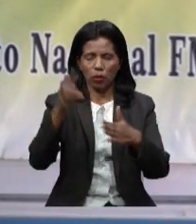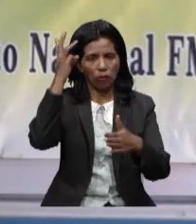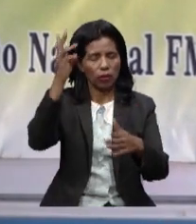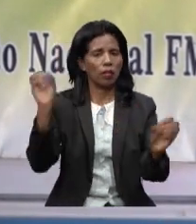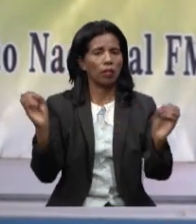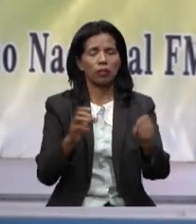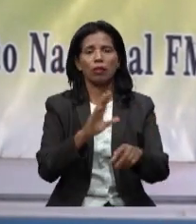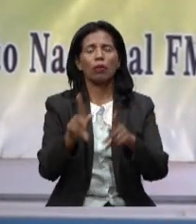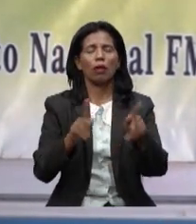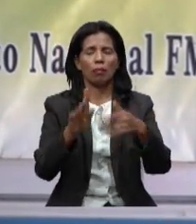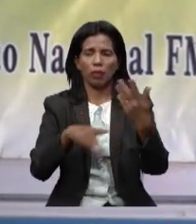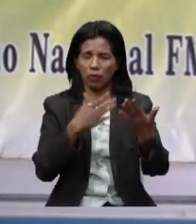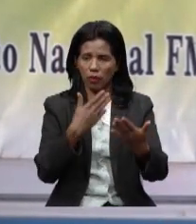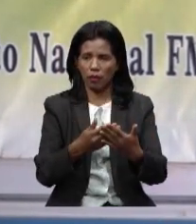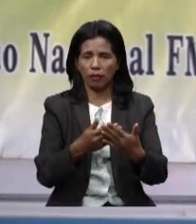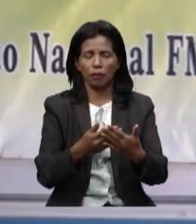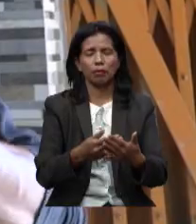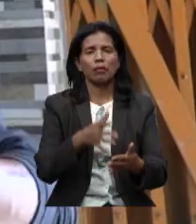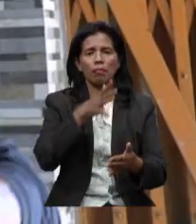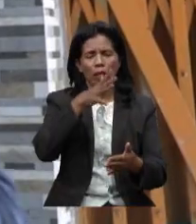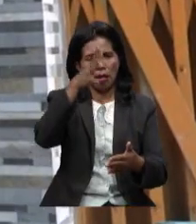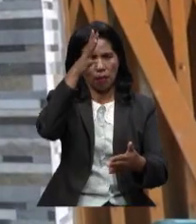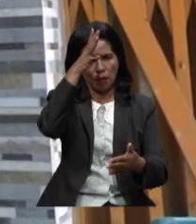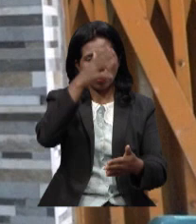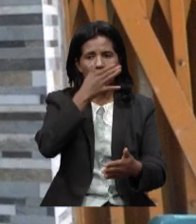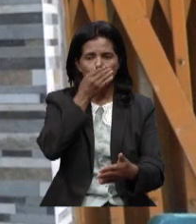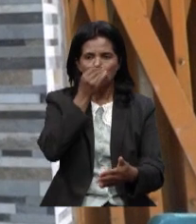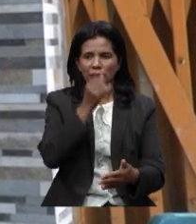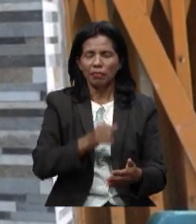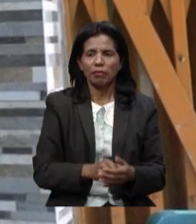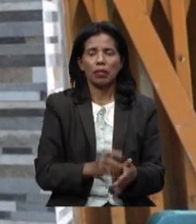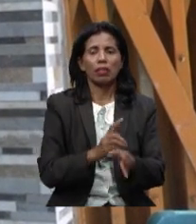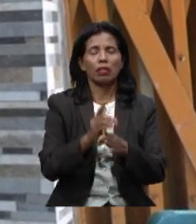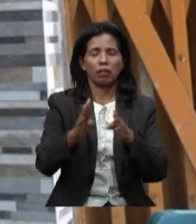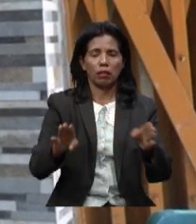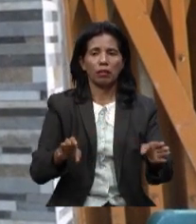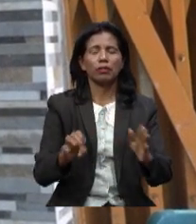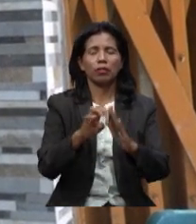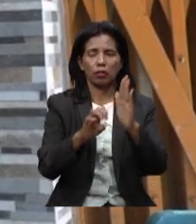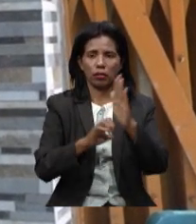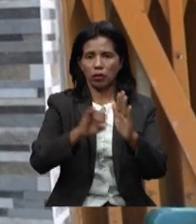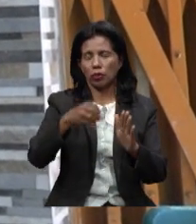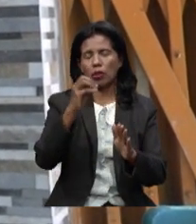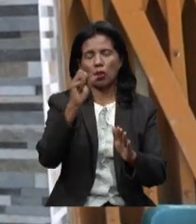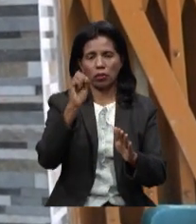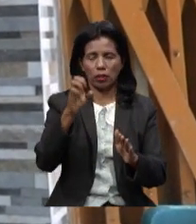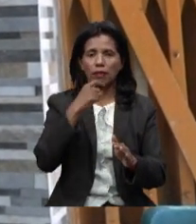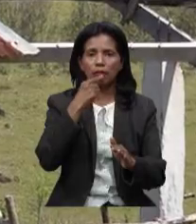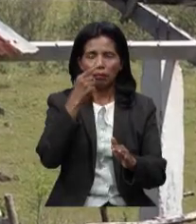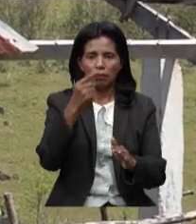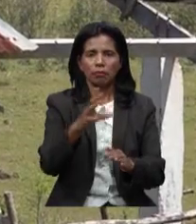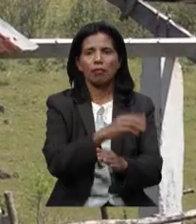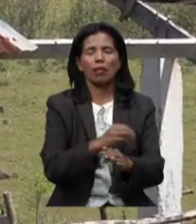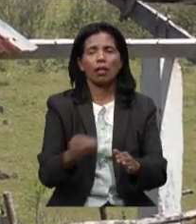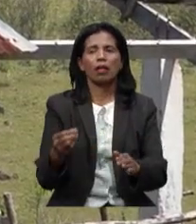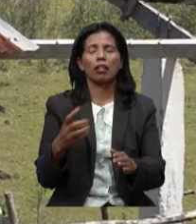sociedade civil inang amang antes ne diretor executivo Luta Hamutuk José Alves da Costa Hateten